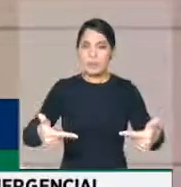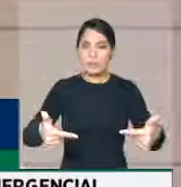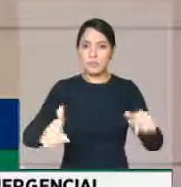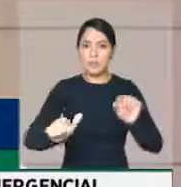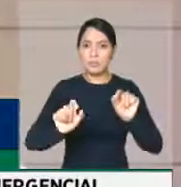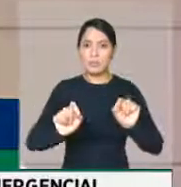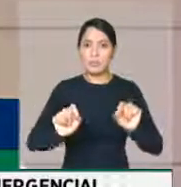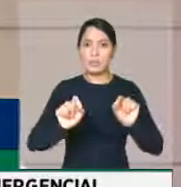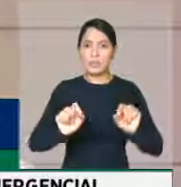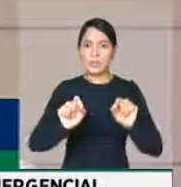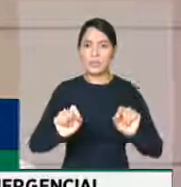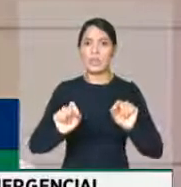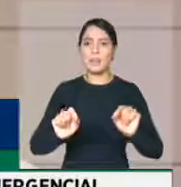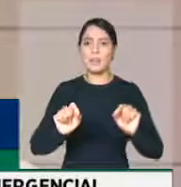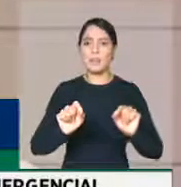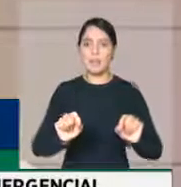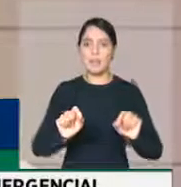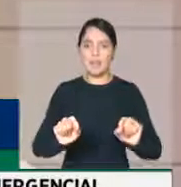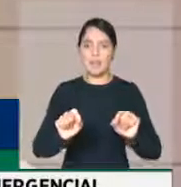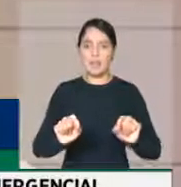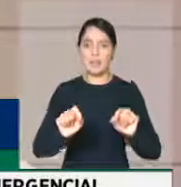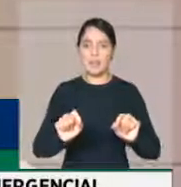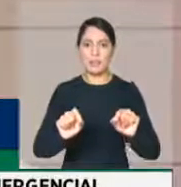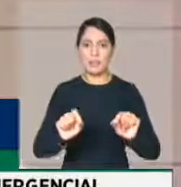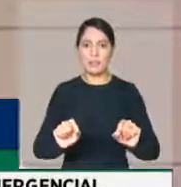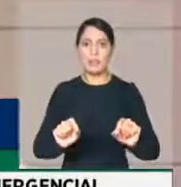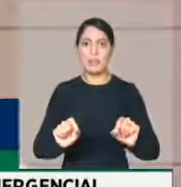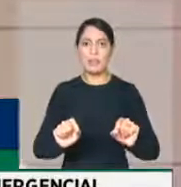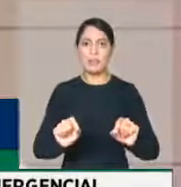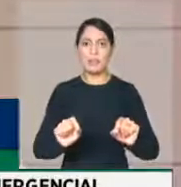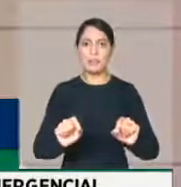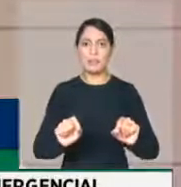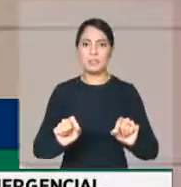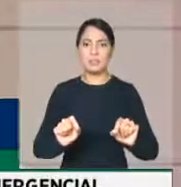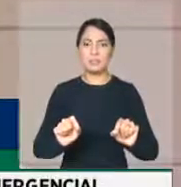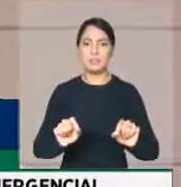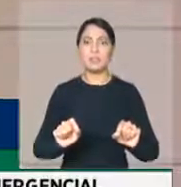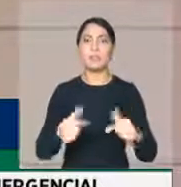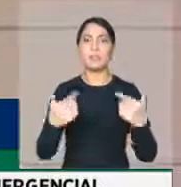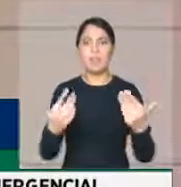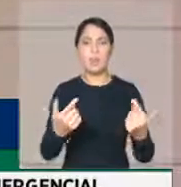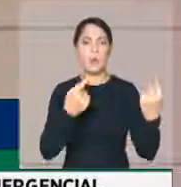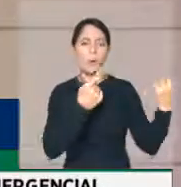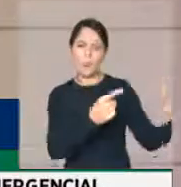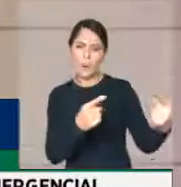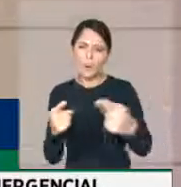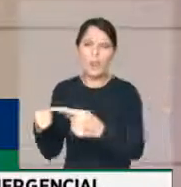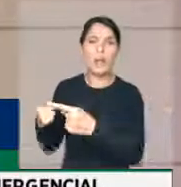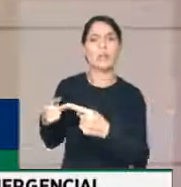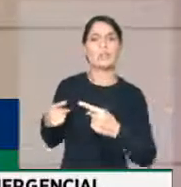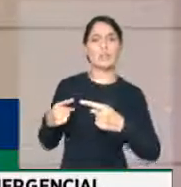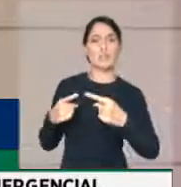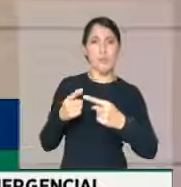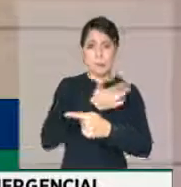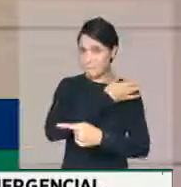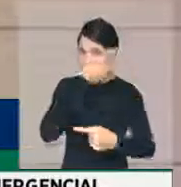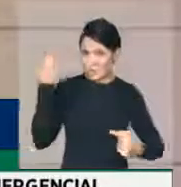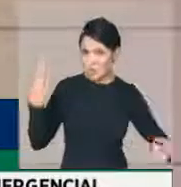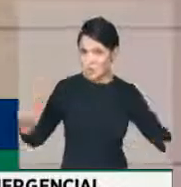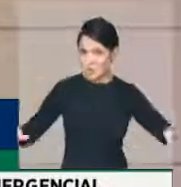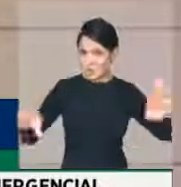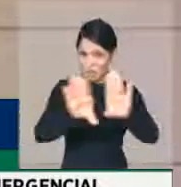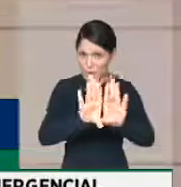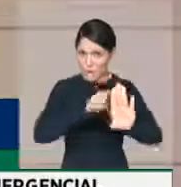e que, lamentavelmente, tudo indica, partiram de provocações daqueles que querem fechamento